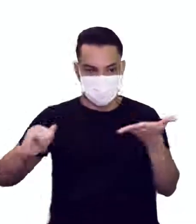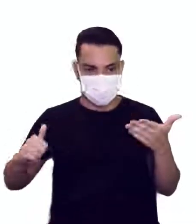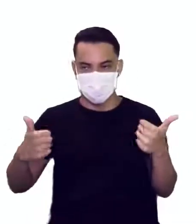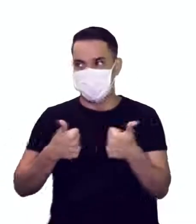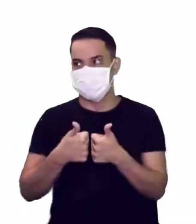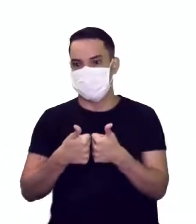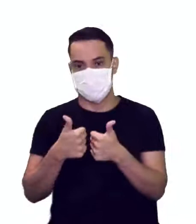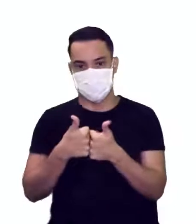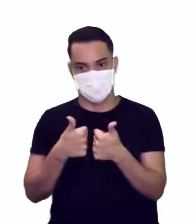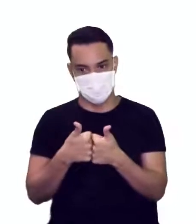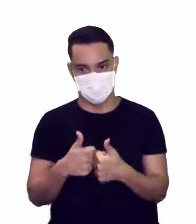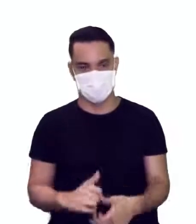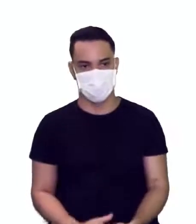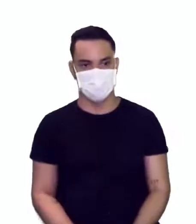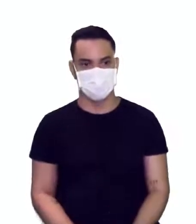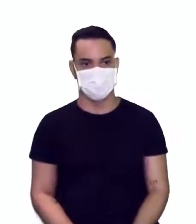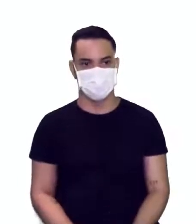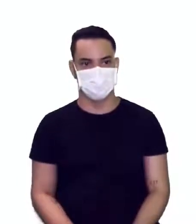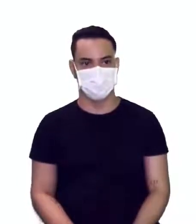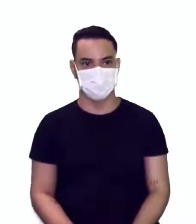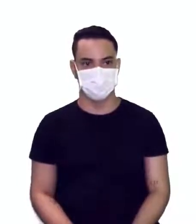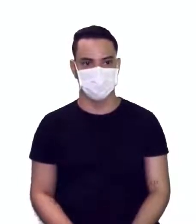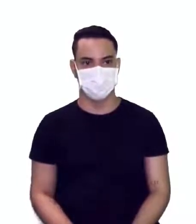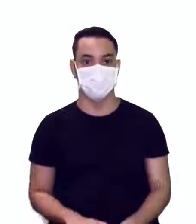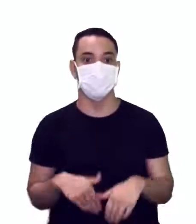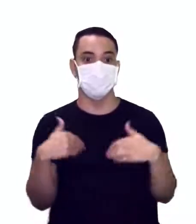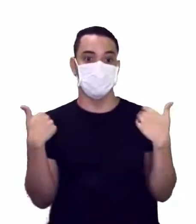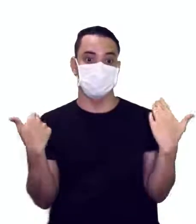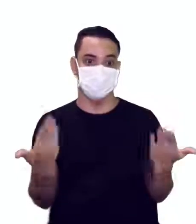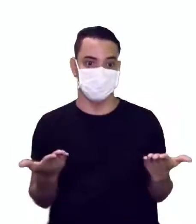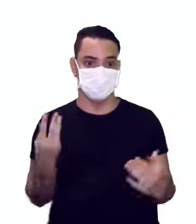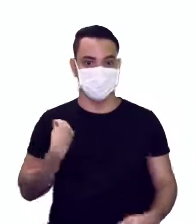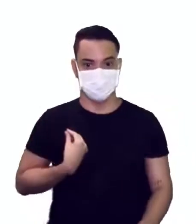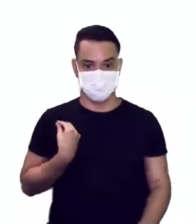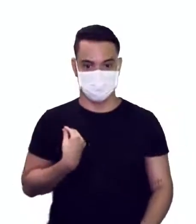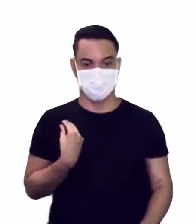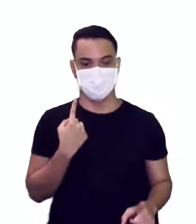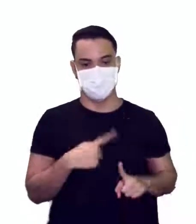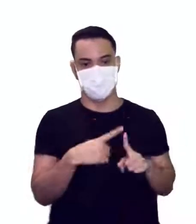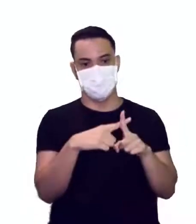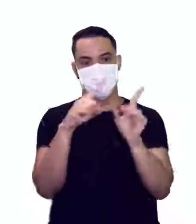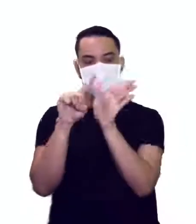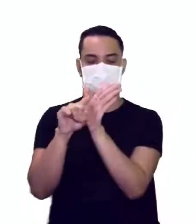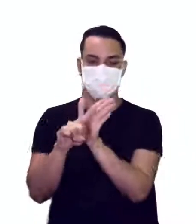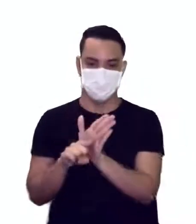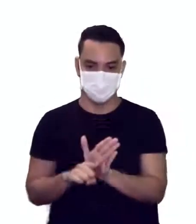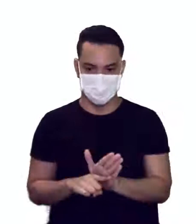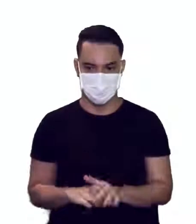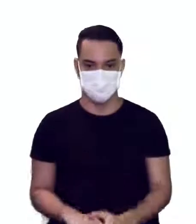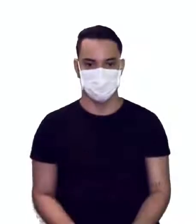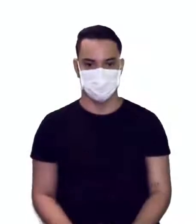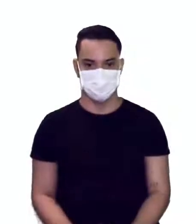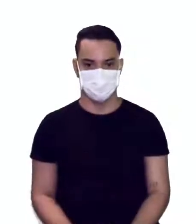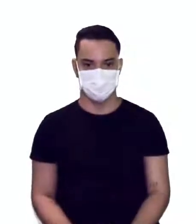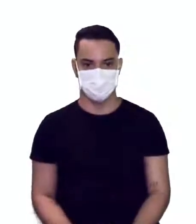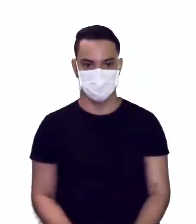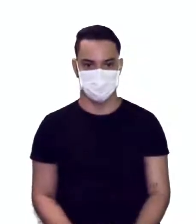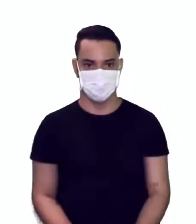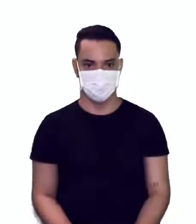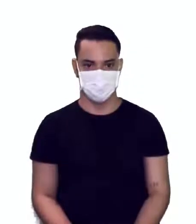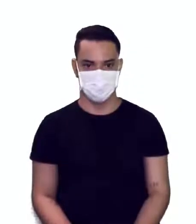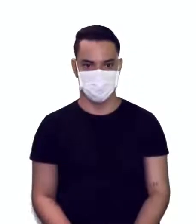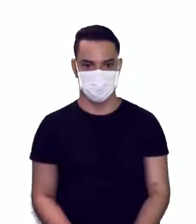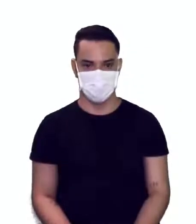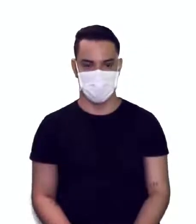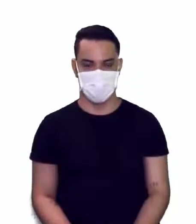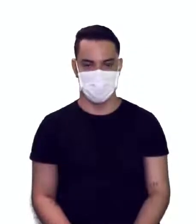esfera, ok? Qual as cargas presentes na esfera no final do processo? Pessoal, o que vai acontecer aqui?